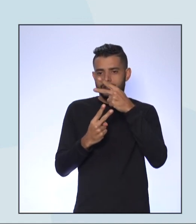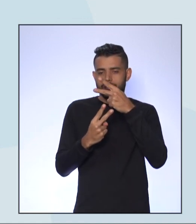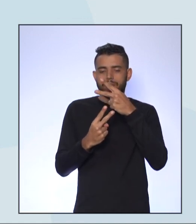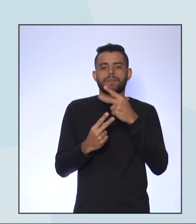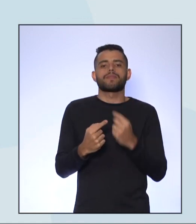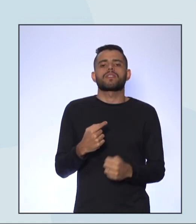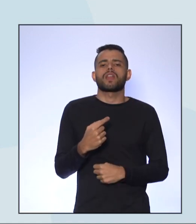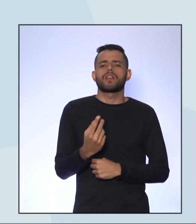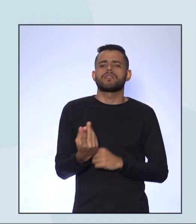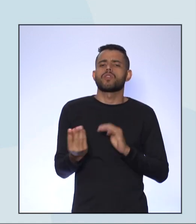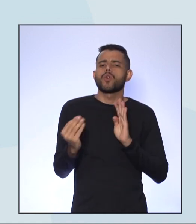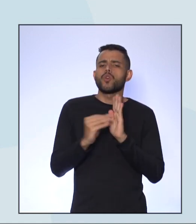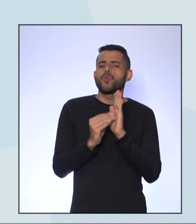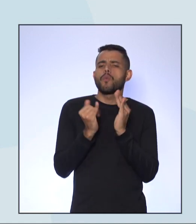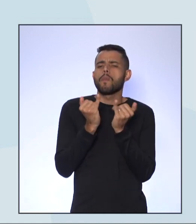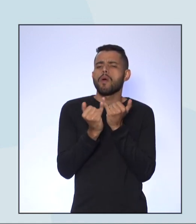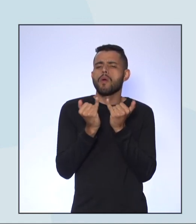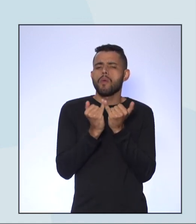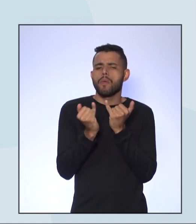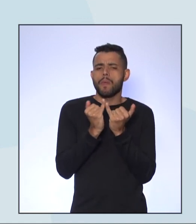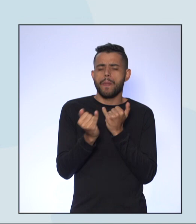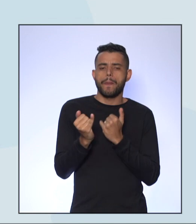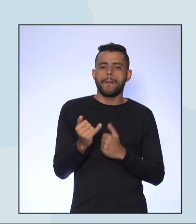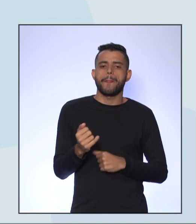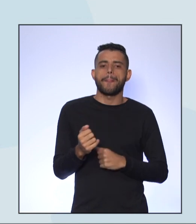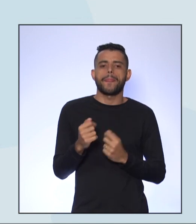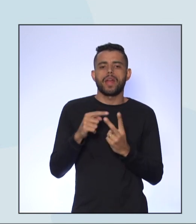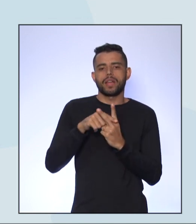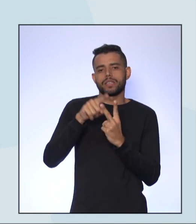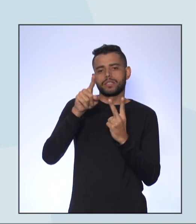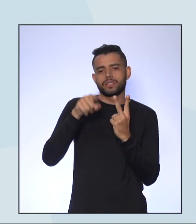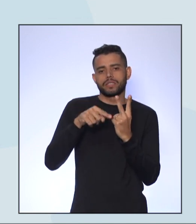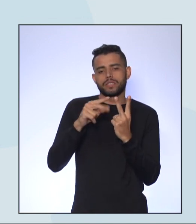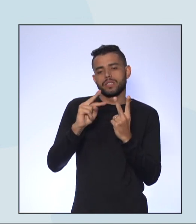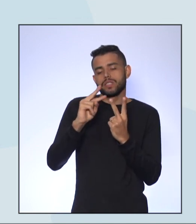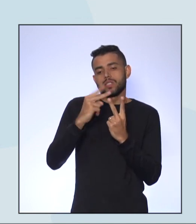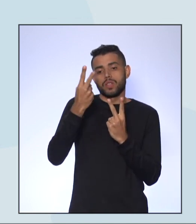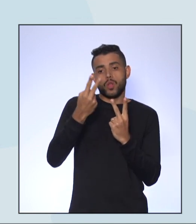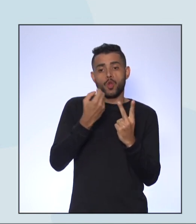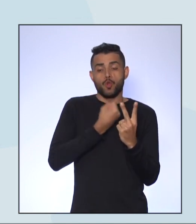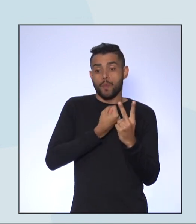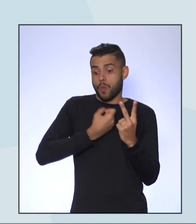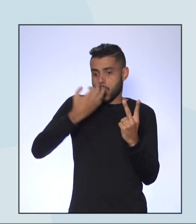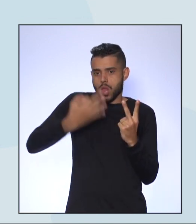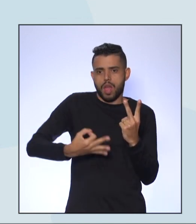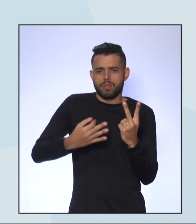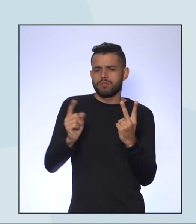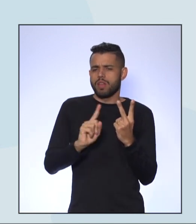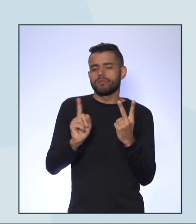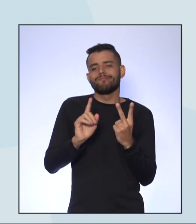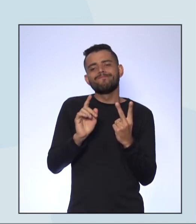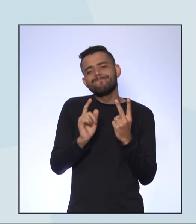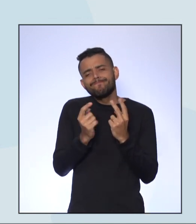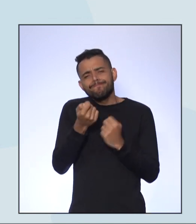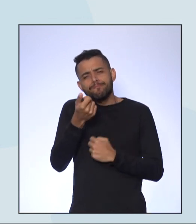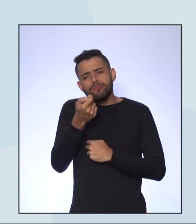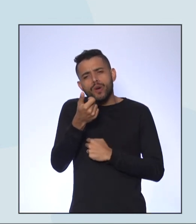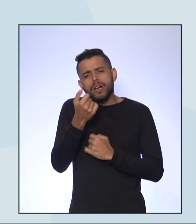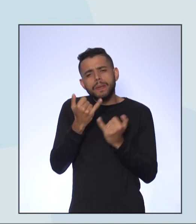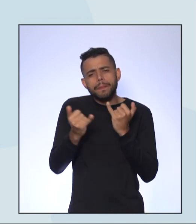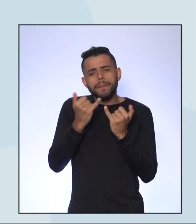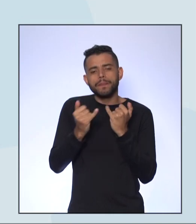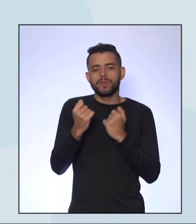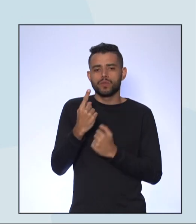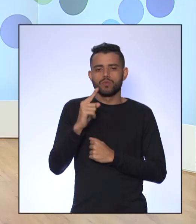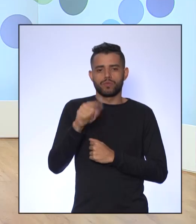né, aproximadamente, que a raiz quadrada é um número irracional, né? Então aproximamos por 1,4. Não